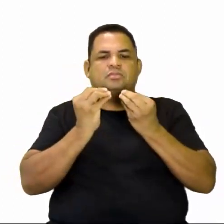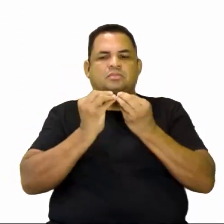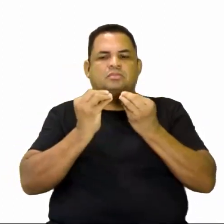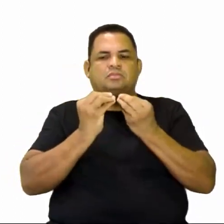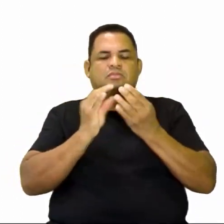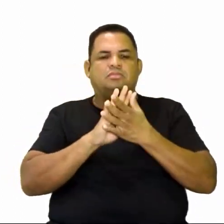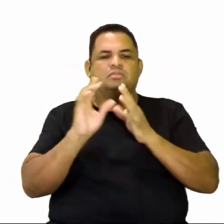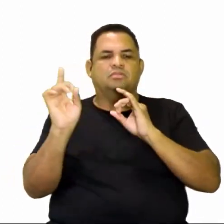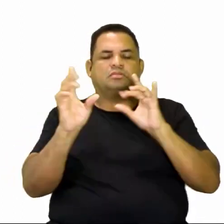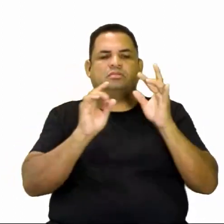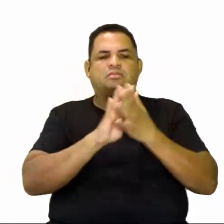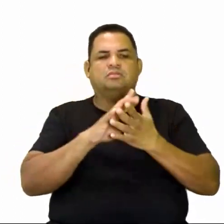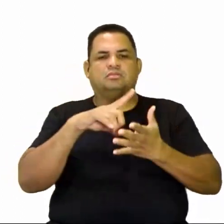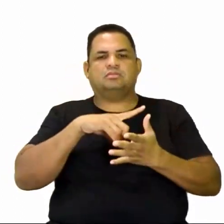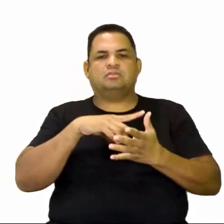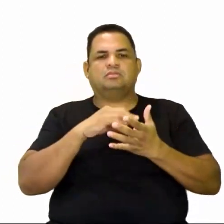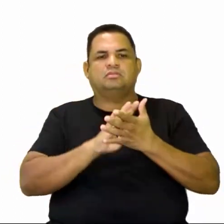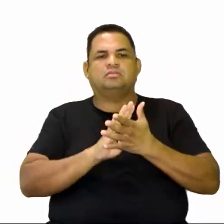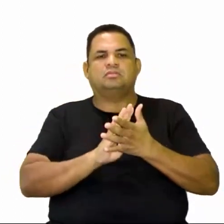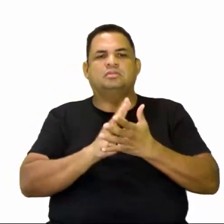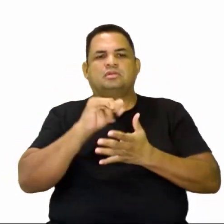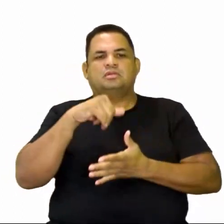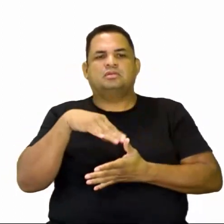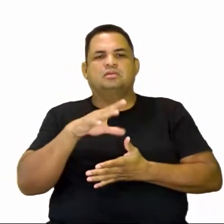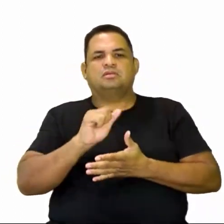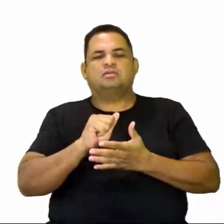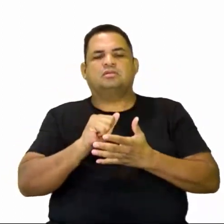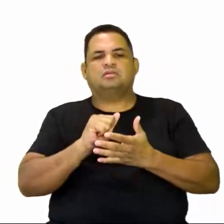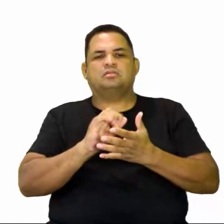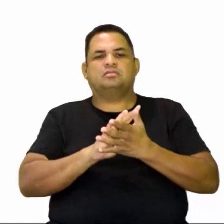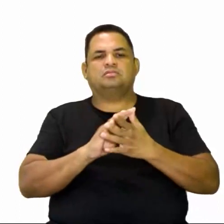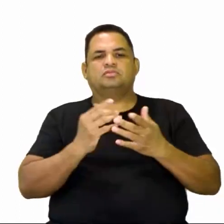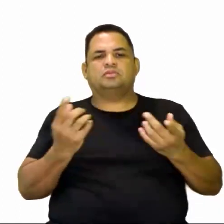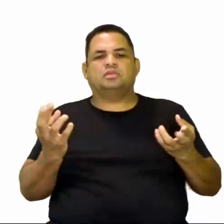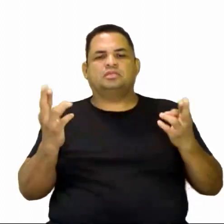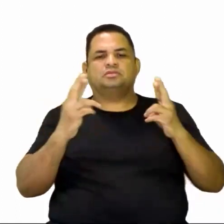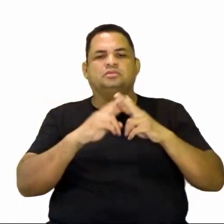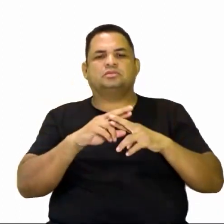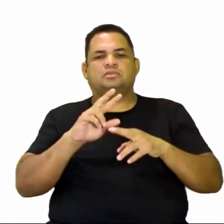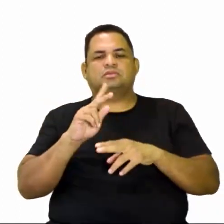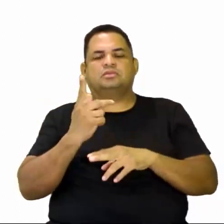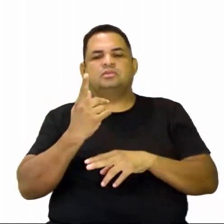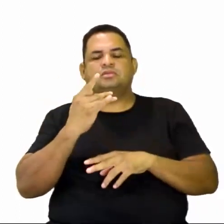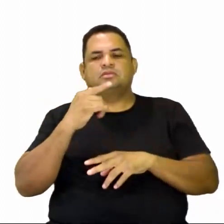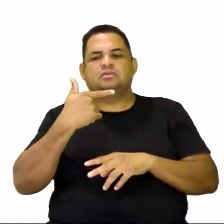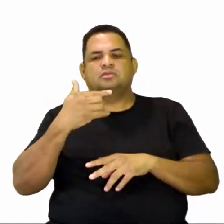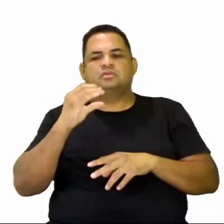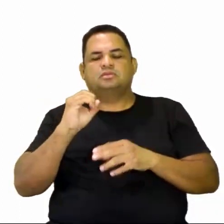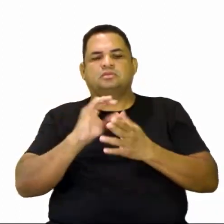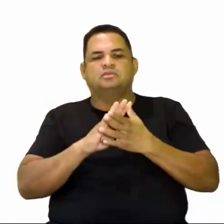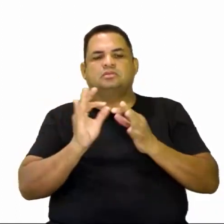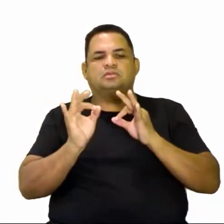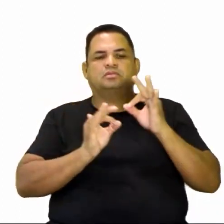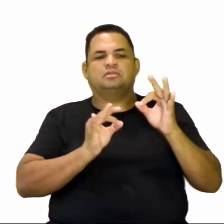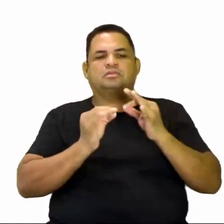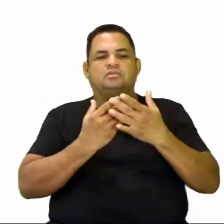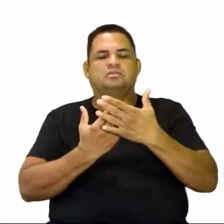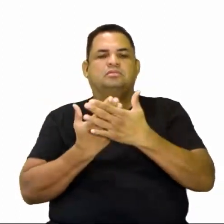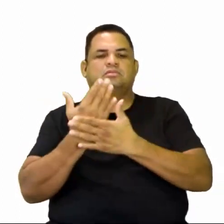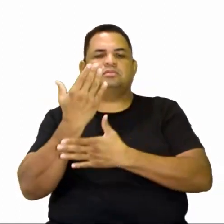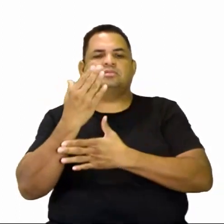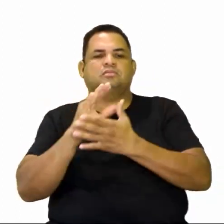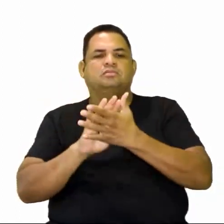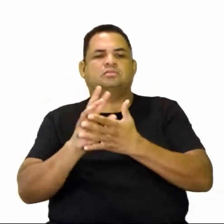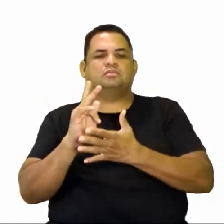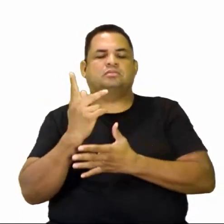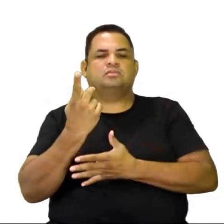temos sódio, né, que é uma substância simples, reagindo com H2O, na formação do NaOH e liberando